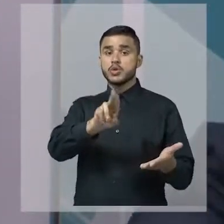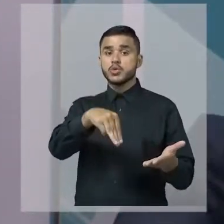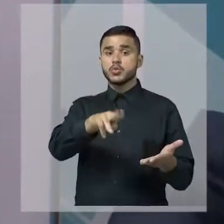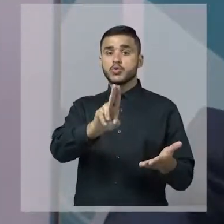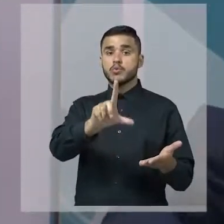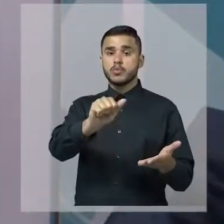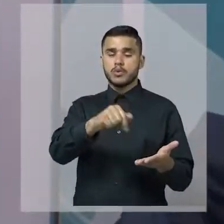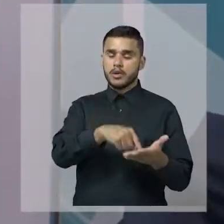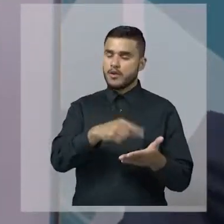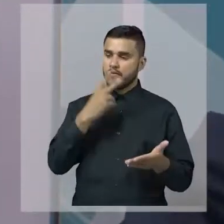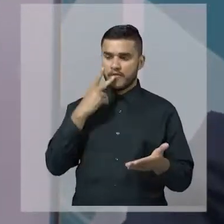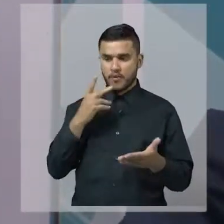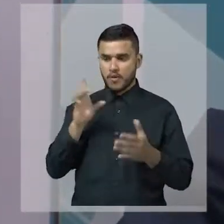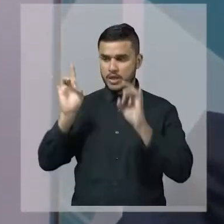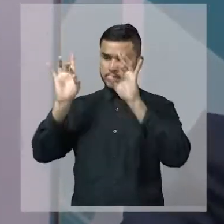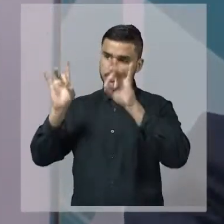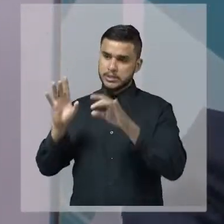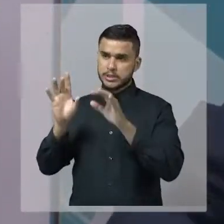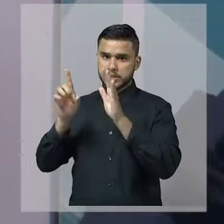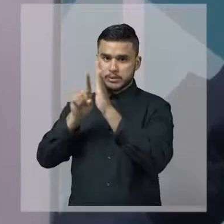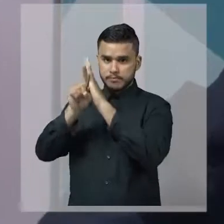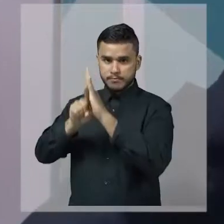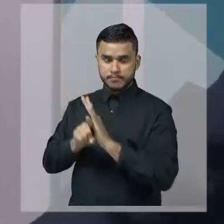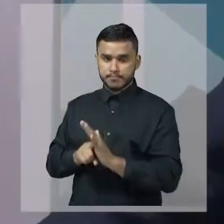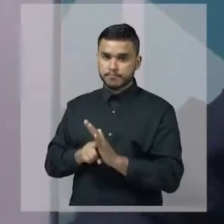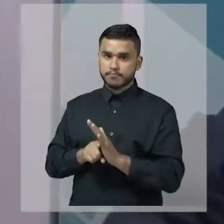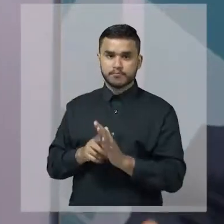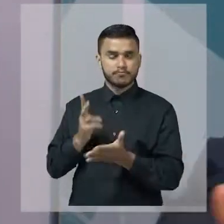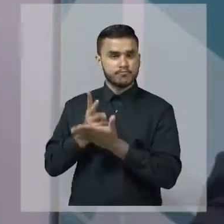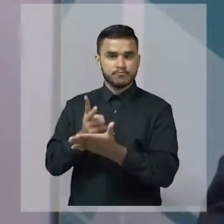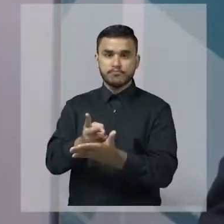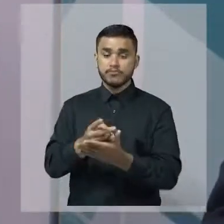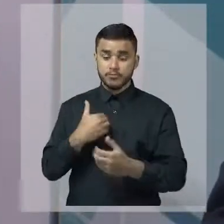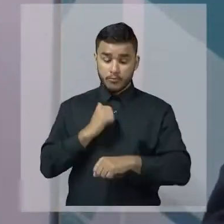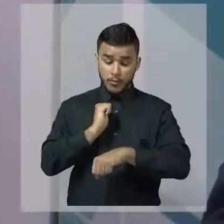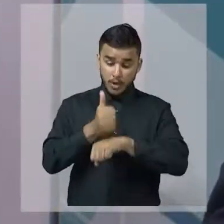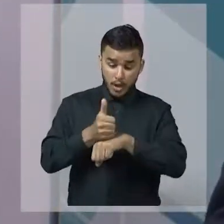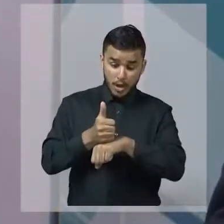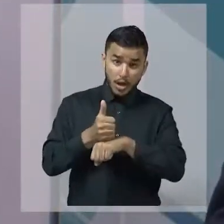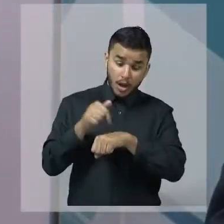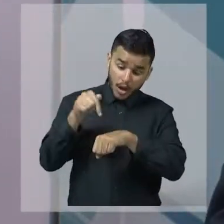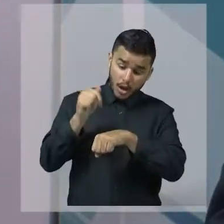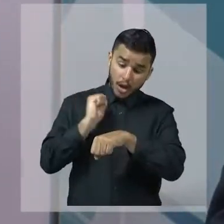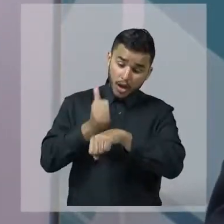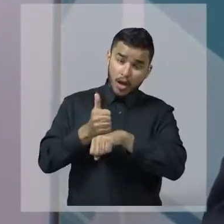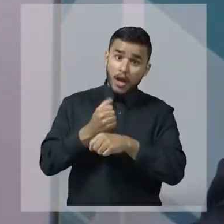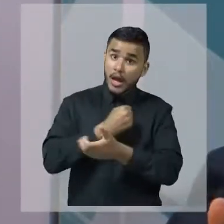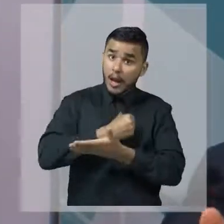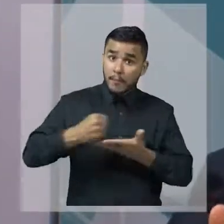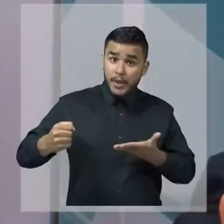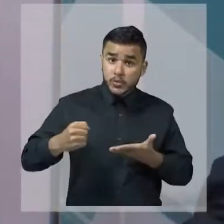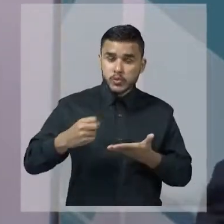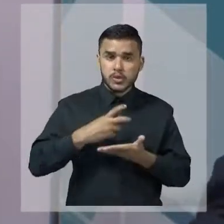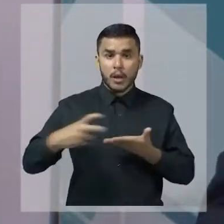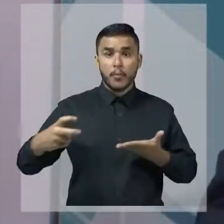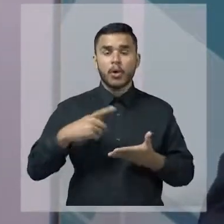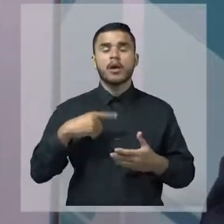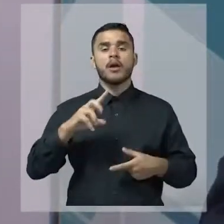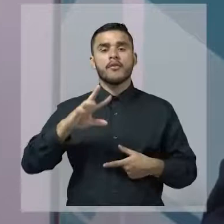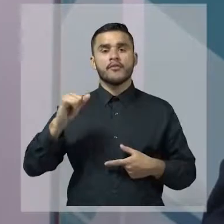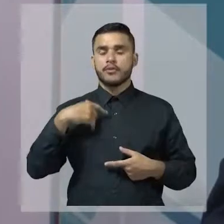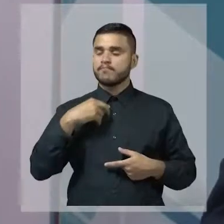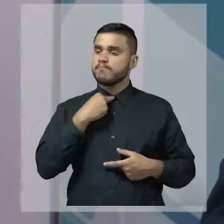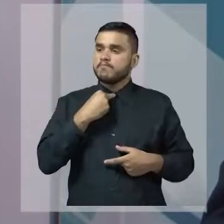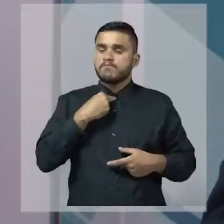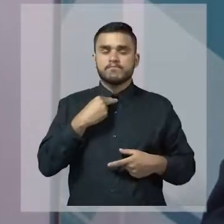por prerrogativa de função, ele não podia ser continuado após o término do mandato. Então, nós temos,